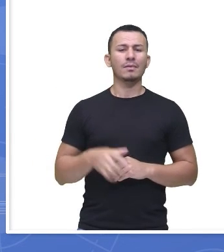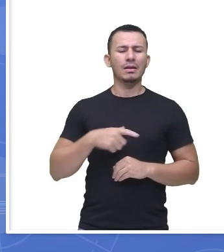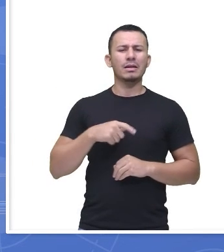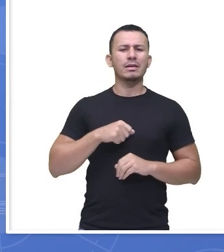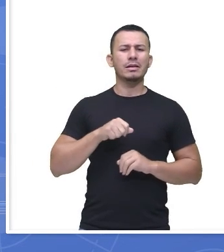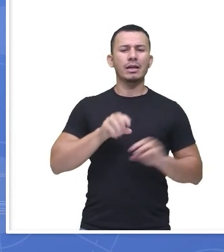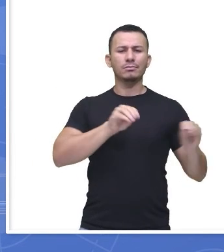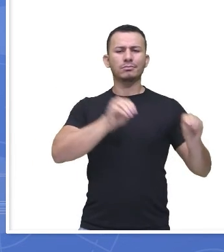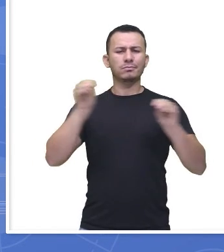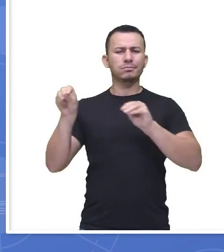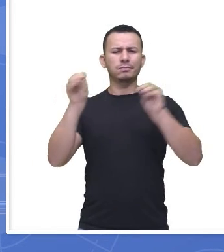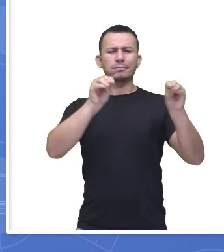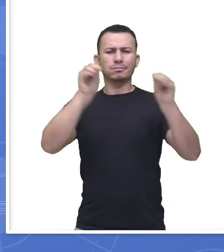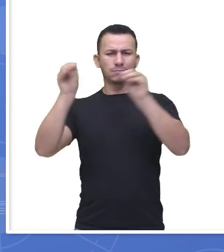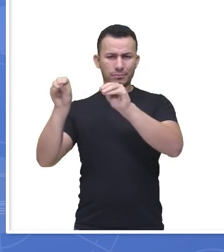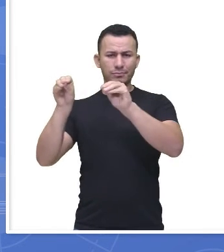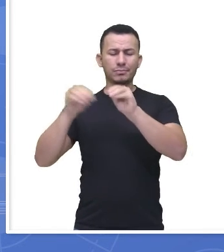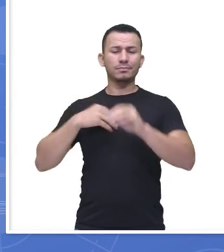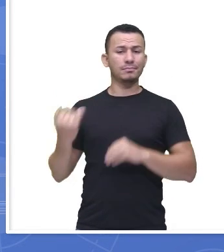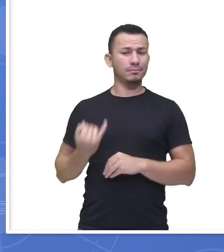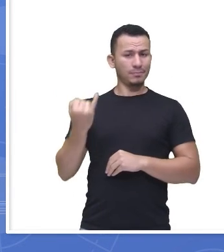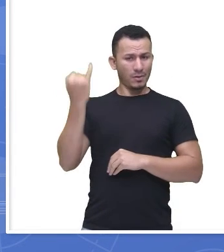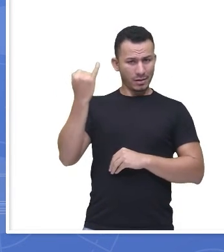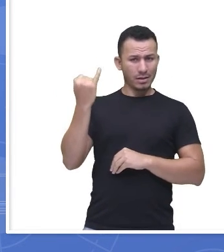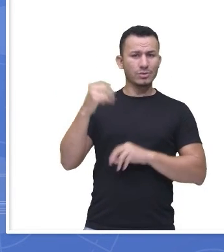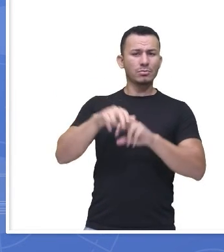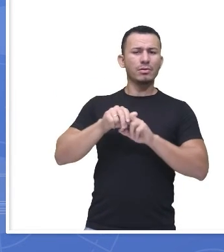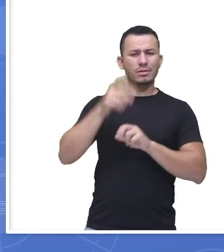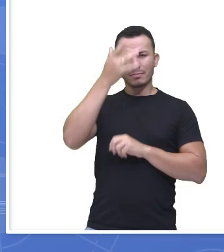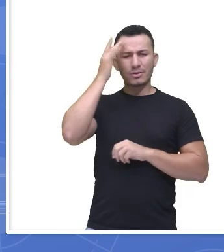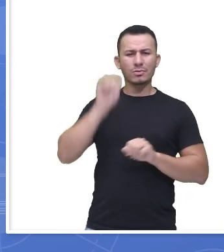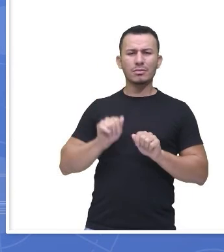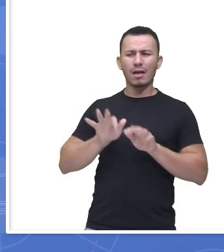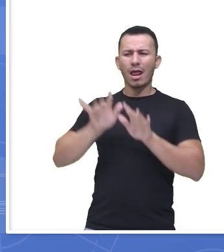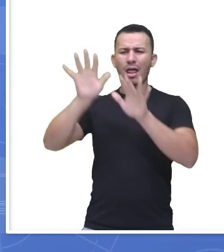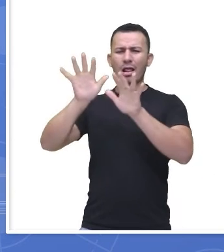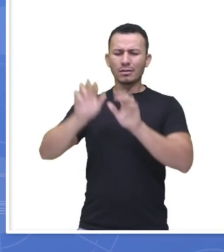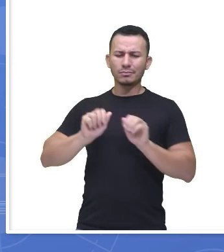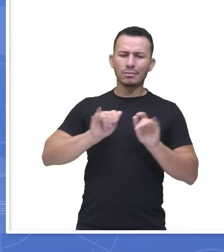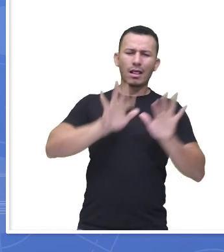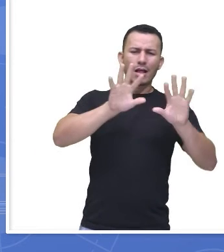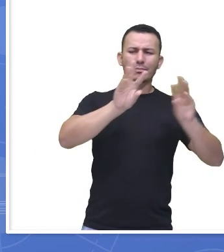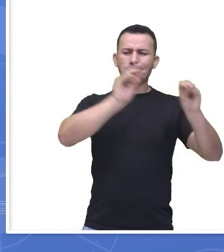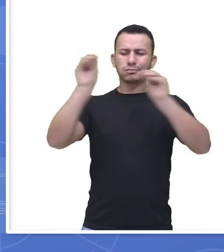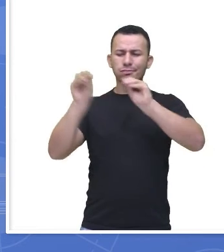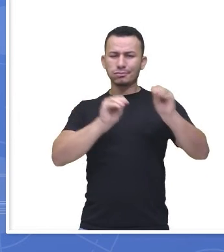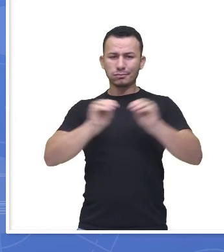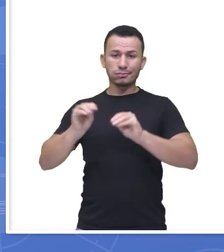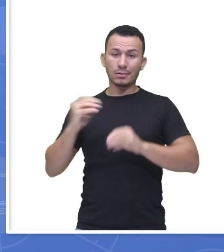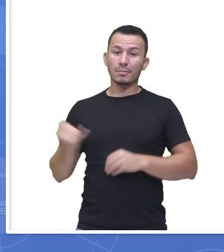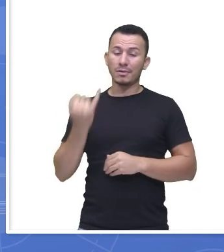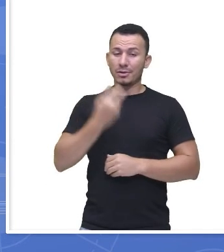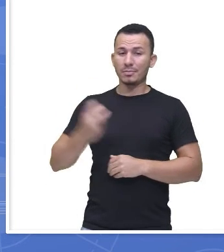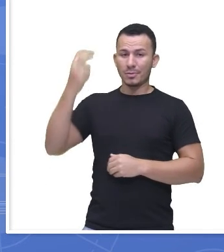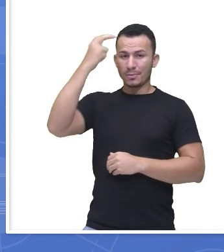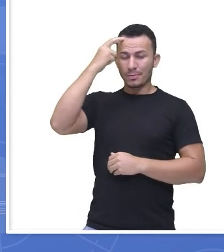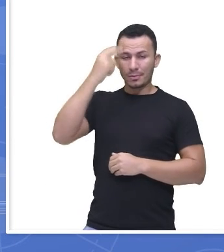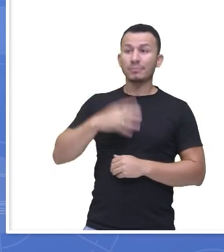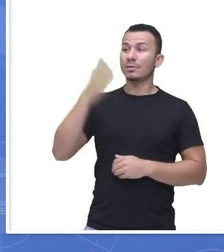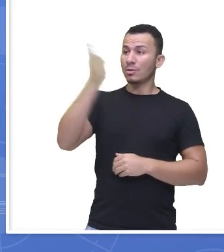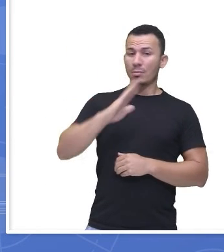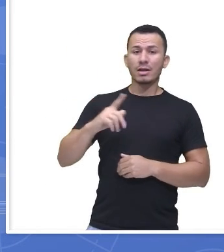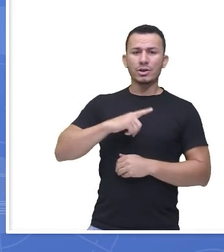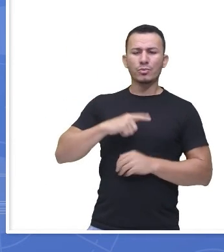grande importância para a formação cultural, não é isso? Nossa formação cultural. O Brasil incorpora em seu